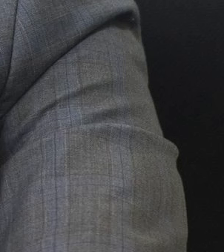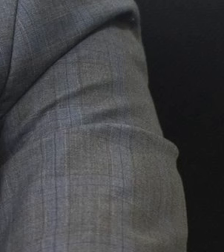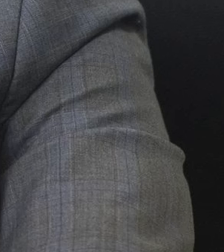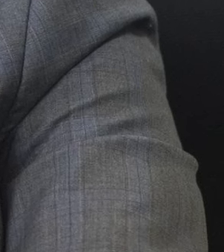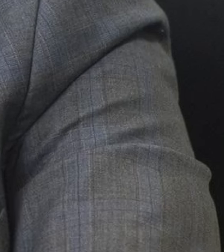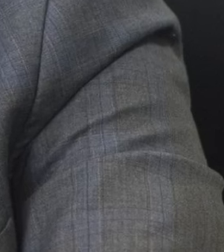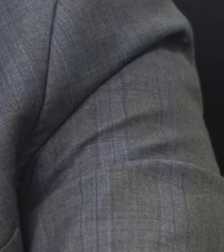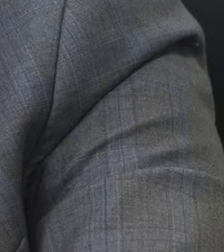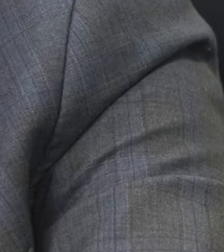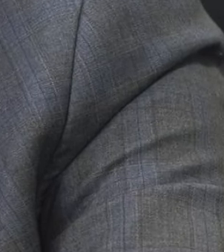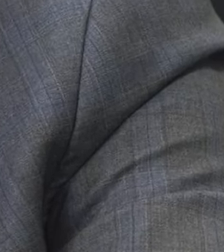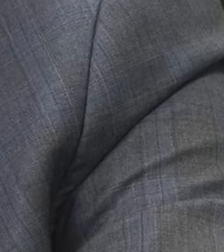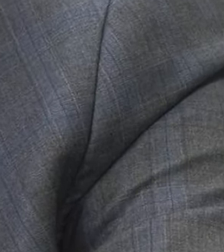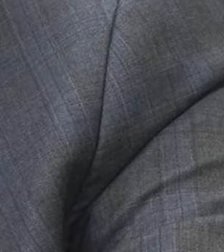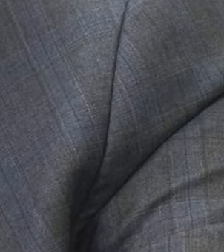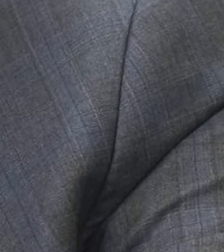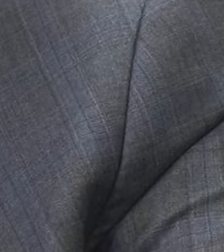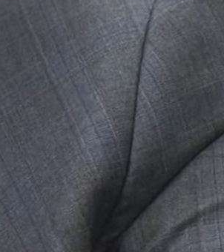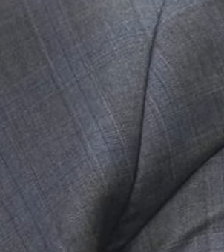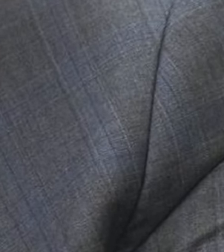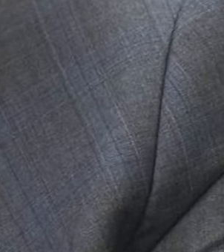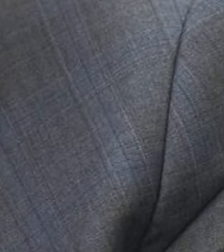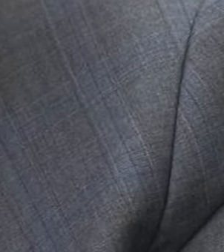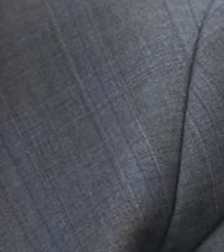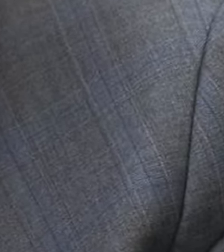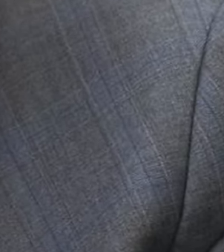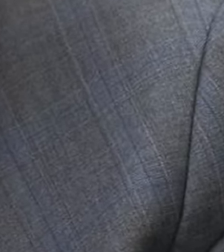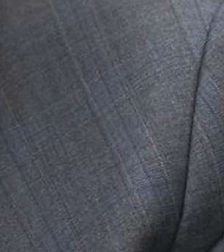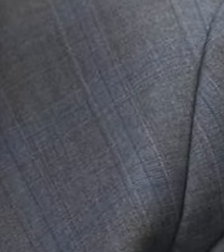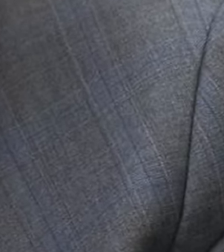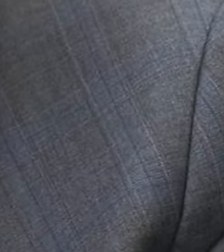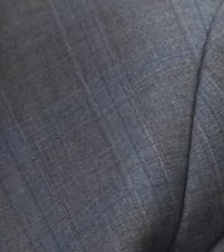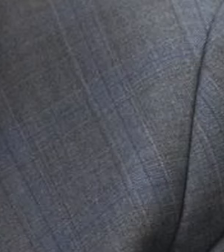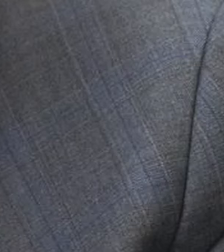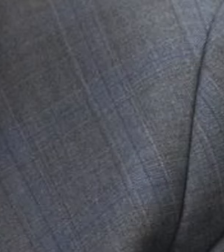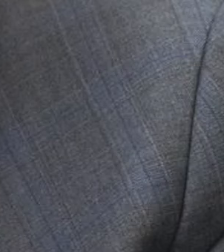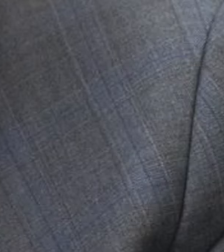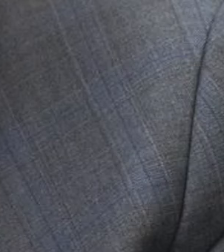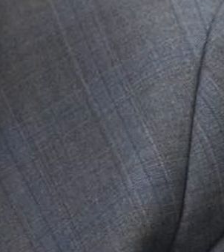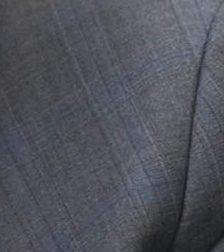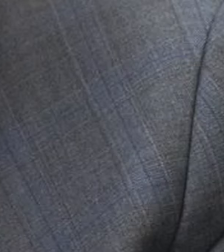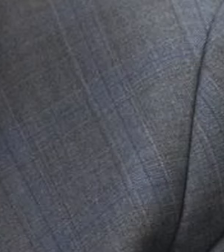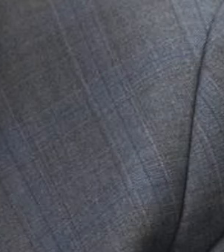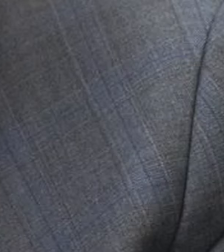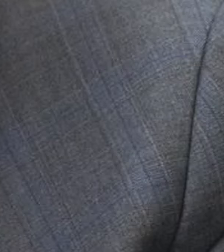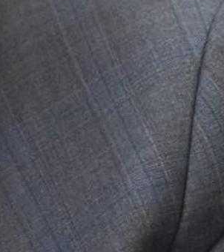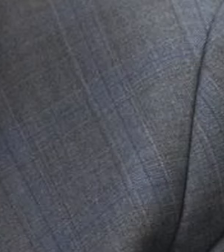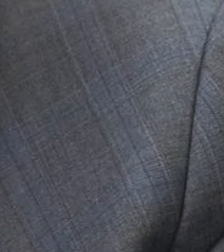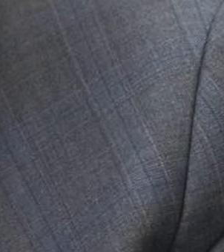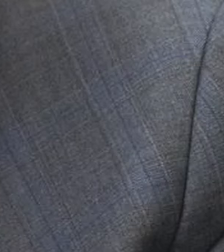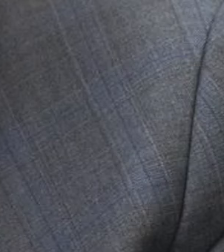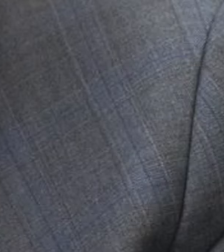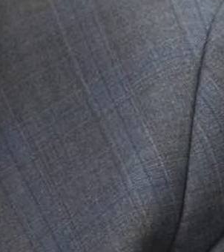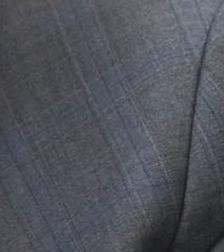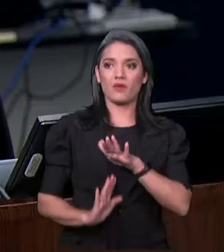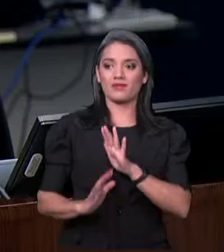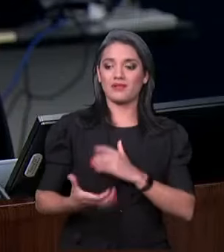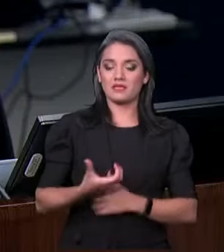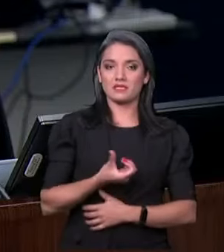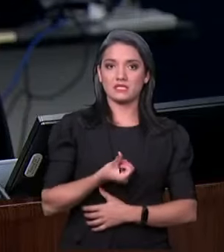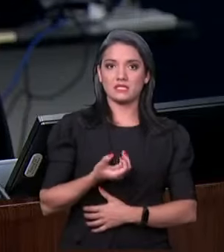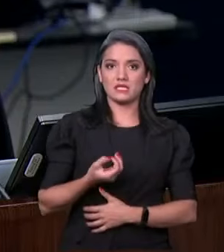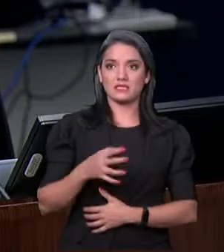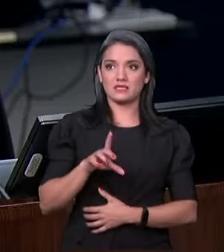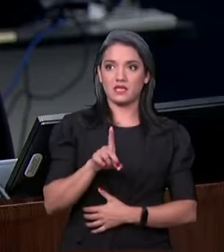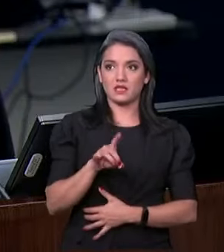recebimento indevido de valores de uma empreitada o inquérito foi aberto em 2020 pela Procuradoria Geral da República a